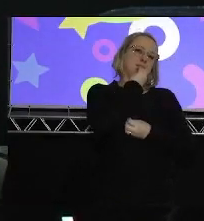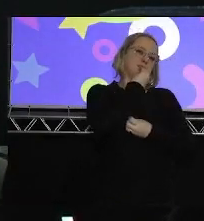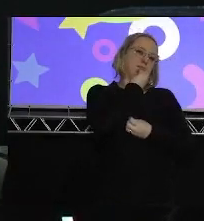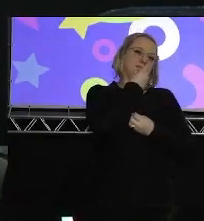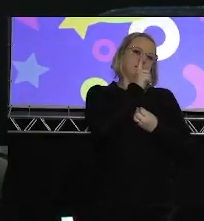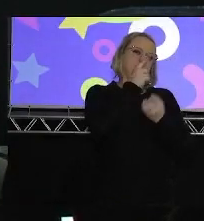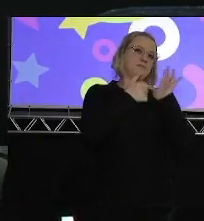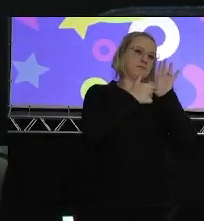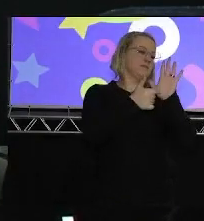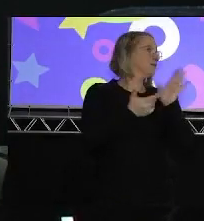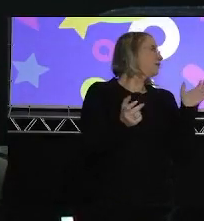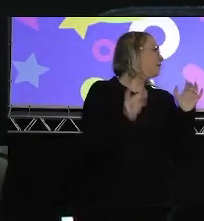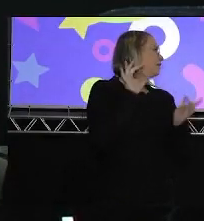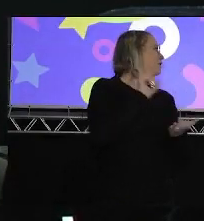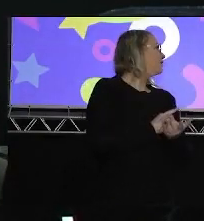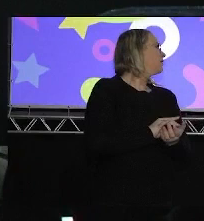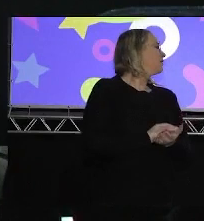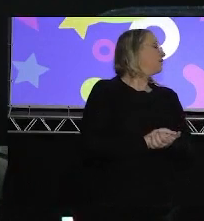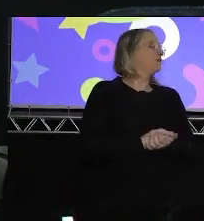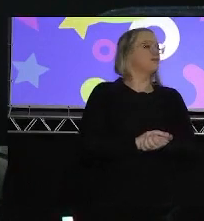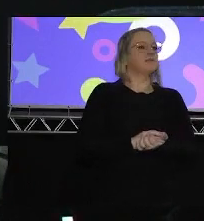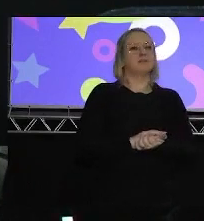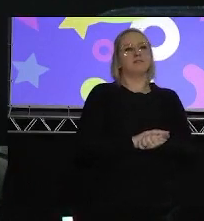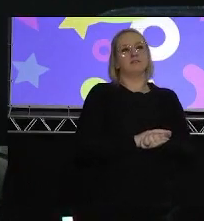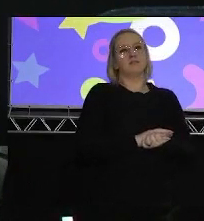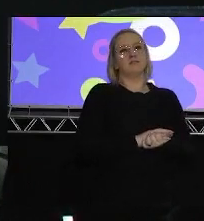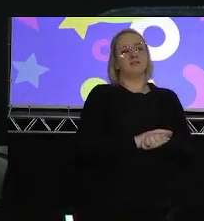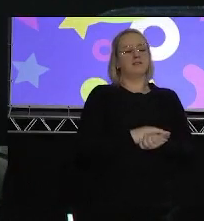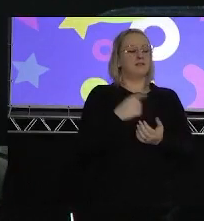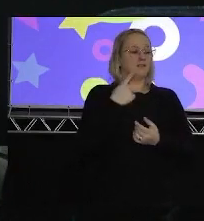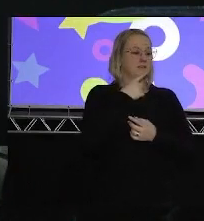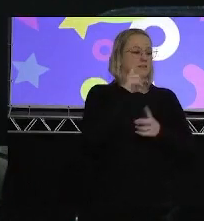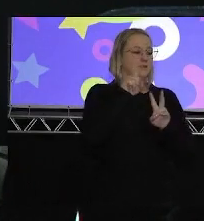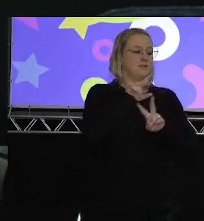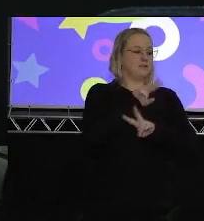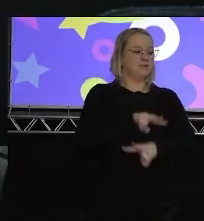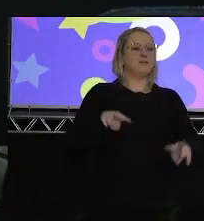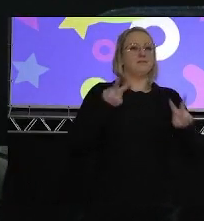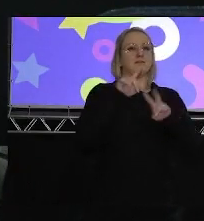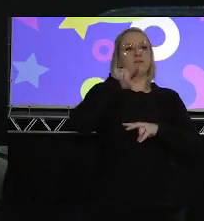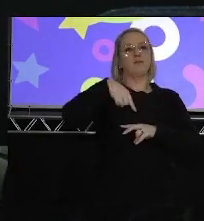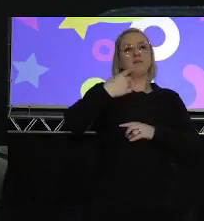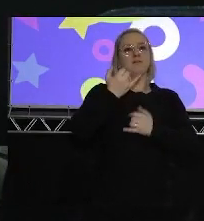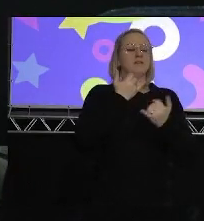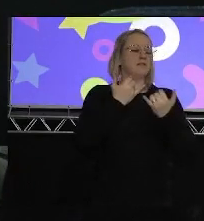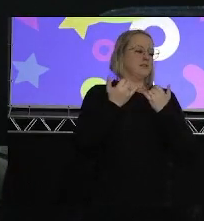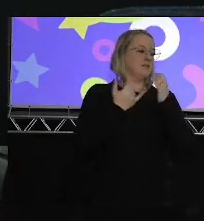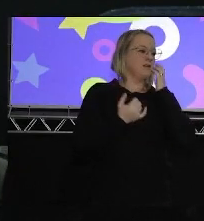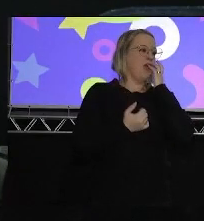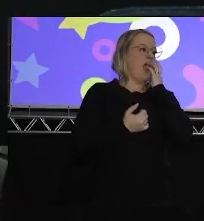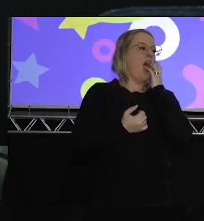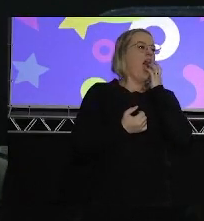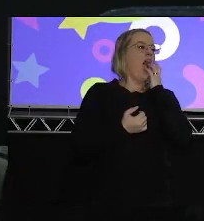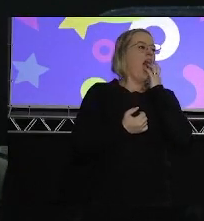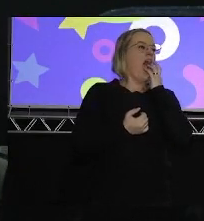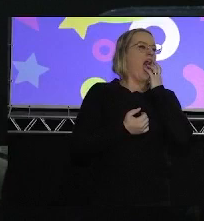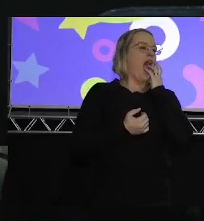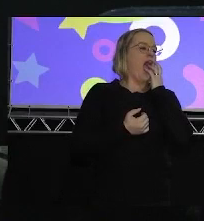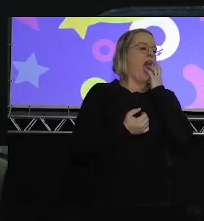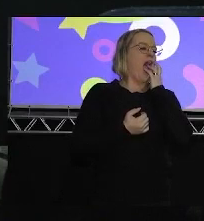trazer para cá. Tá? E aqui é uma visão, aí é um outro exemplo. Opa, desculpa gente, volta lá.